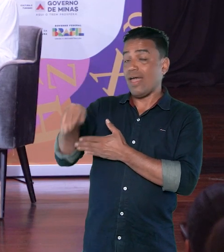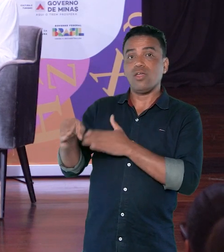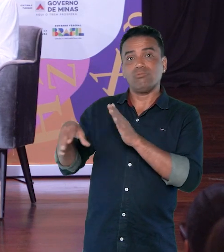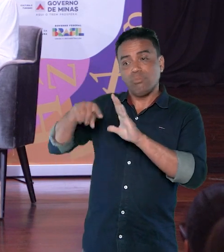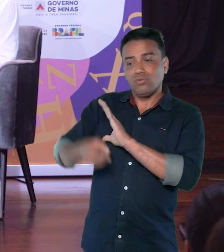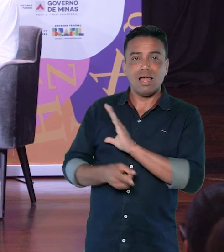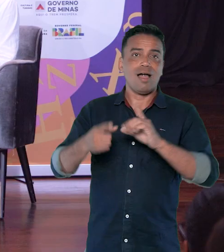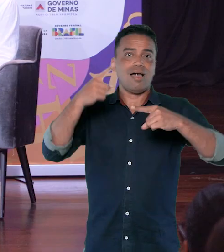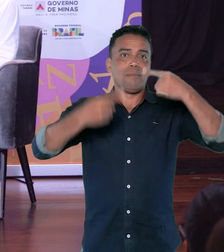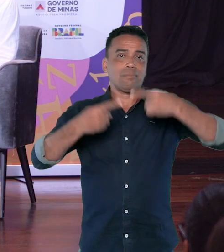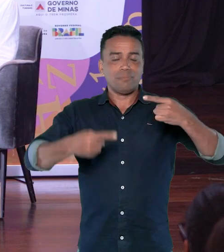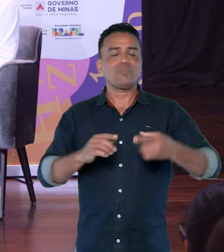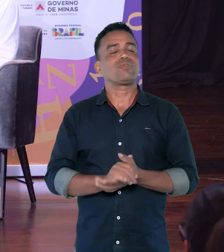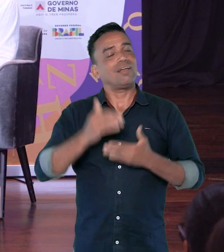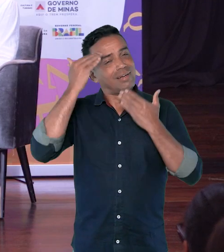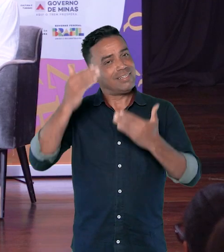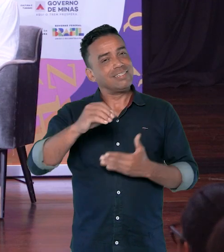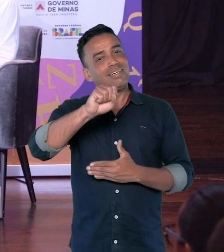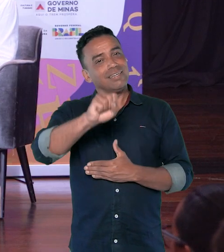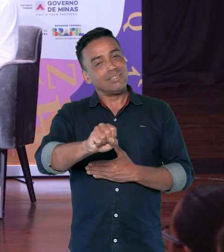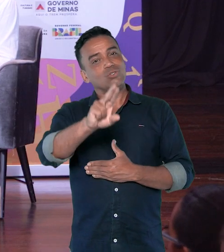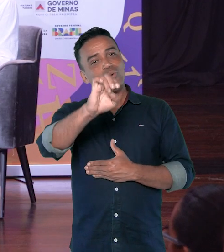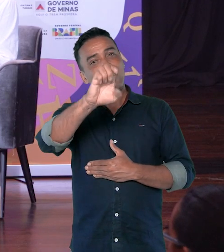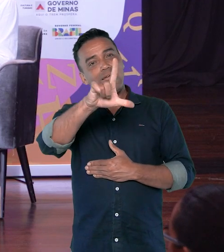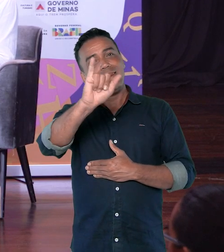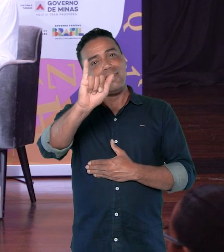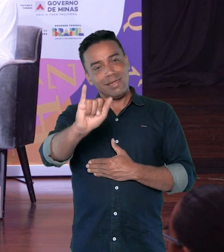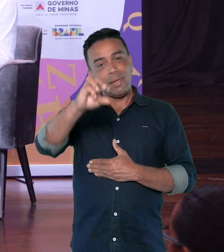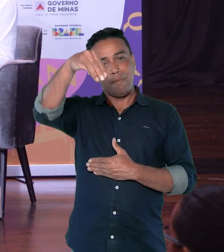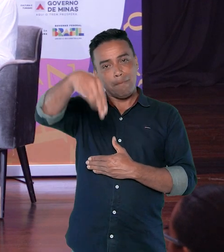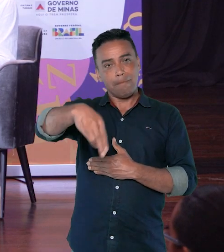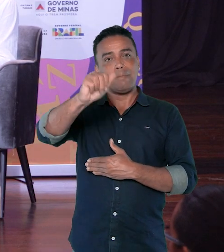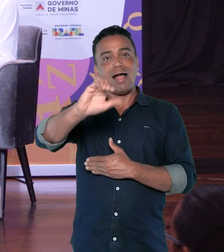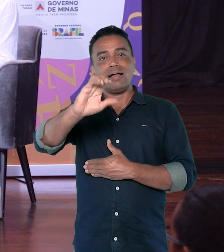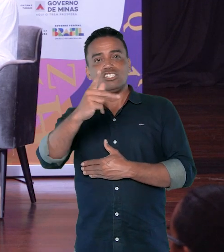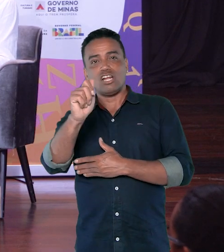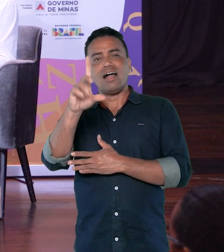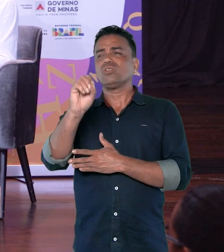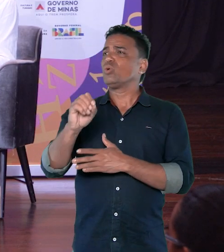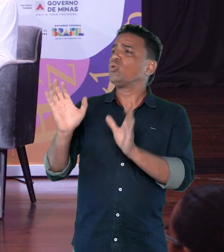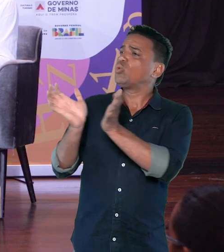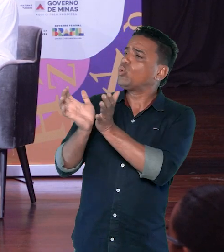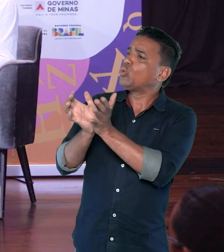Eu queria te agradecer a presença da Sueli Machado aqui na primeira frente. O primeiro ato está fazendo quantos anos, Sueli?